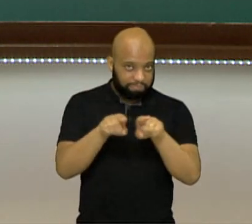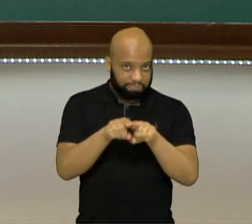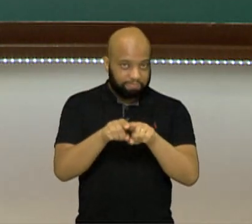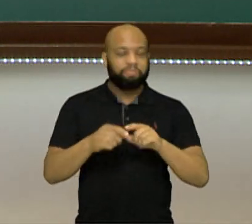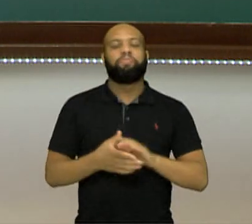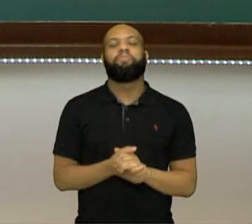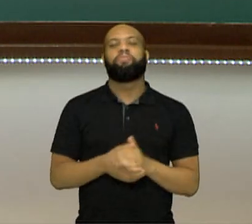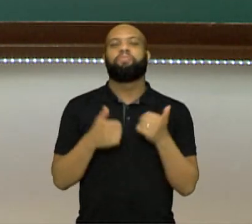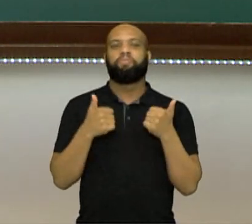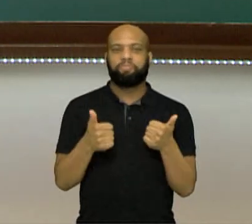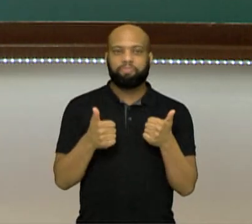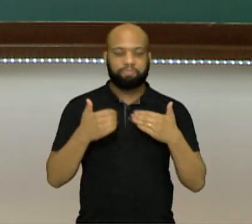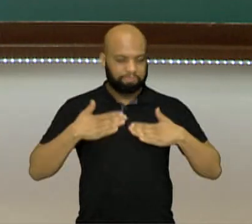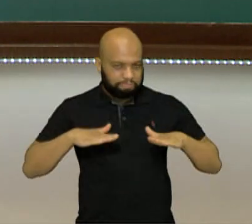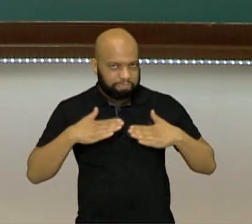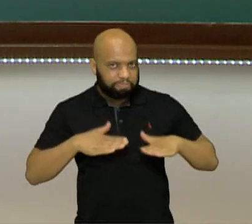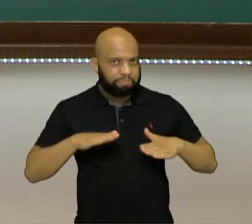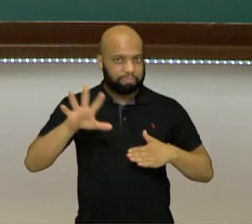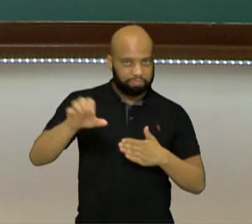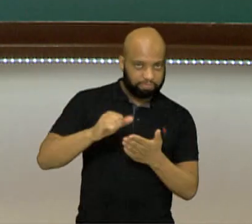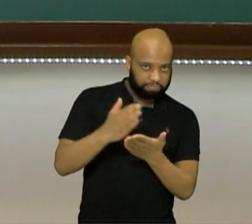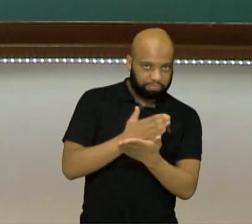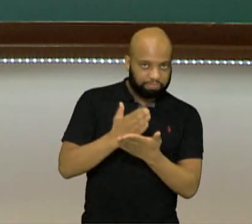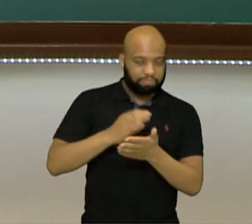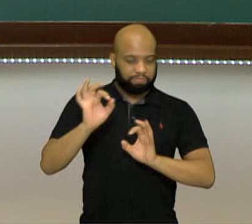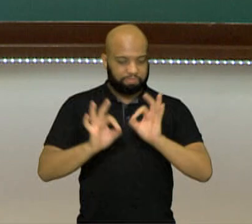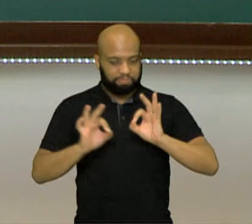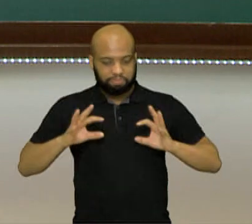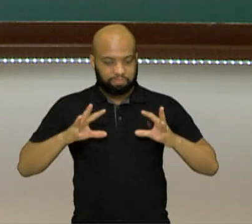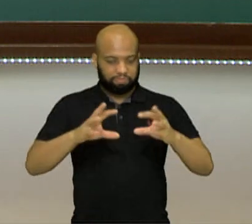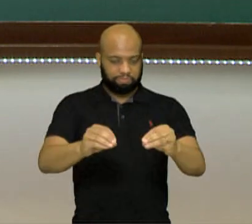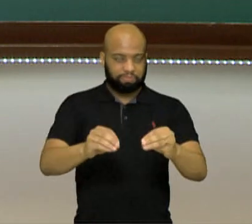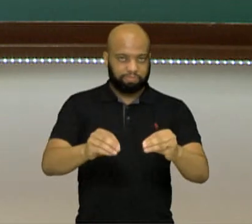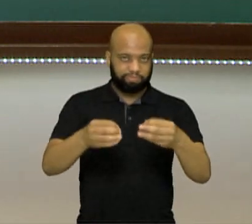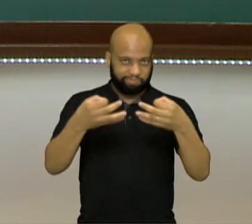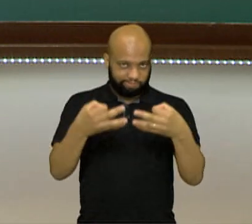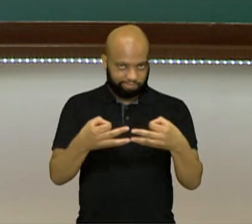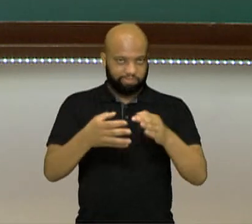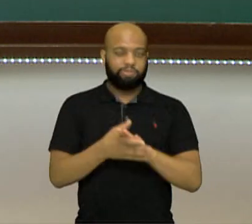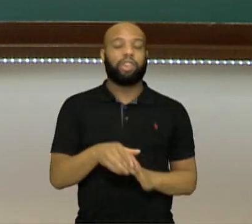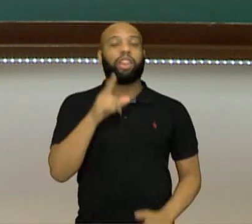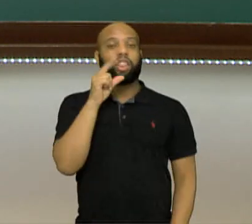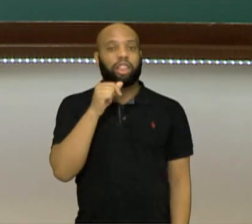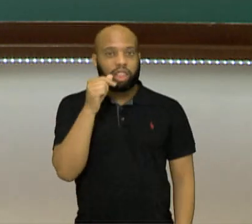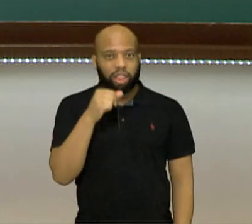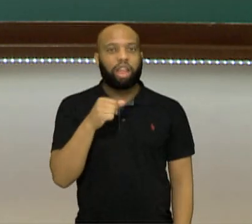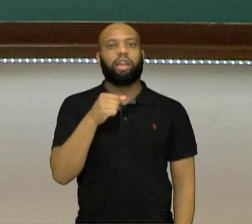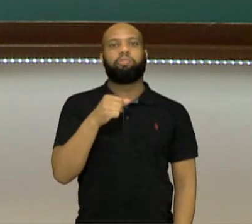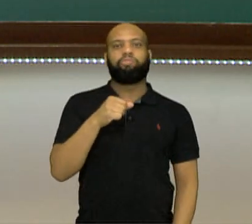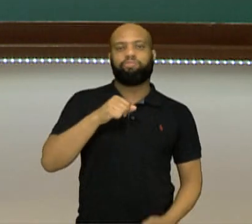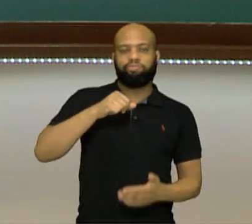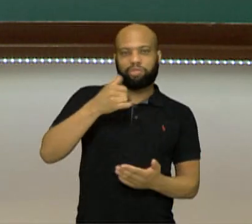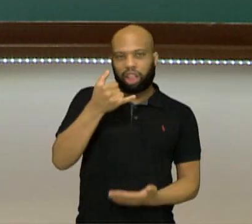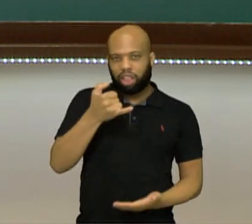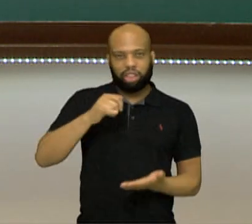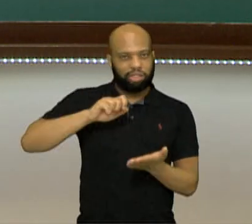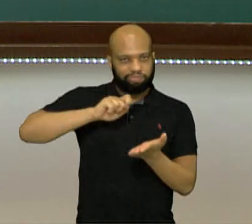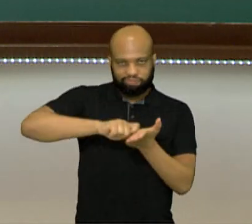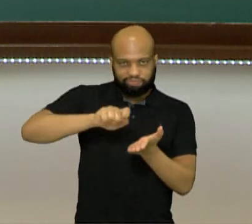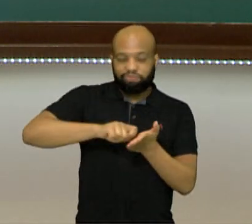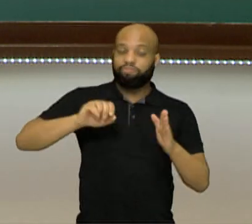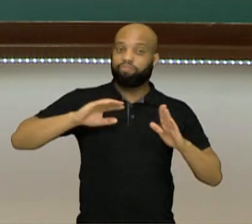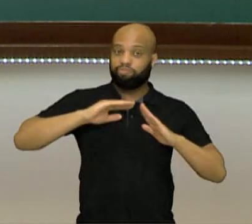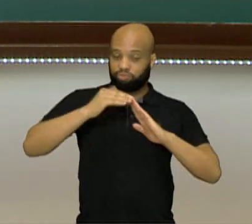Muito bem. Já pegou o caderninho lá para organizar as coisas? Isso, lápis, caneta, pegando lá para a gente anotar e